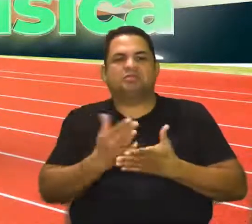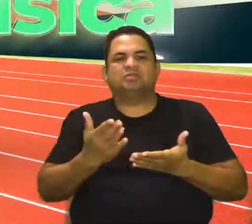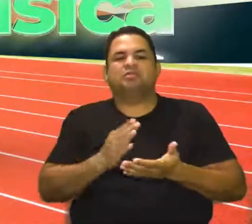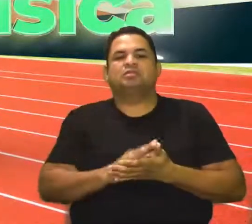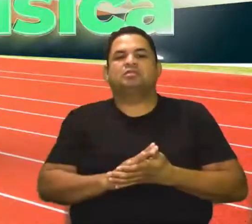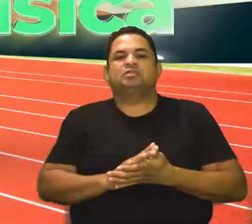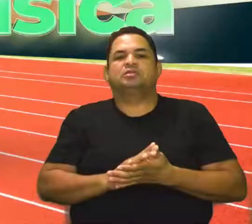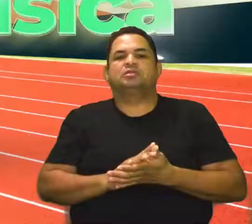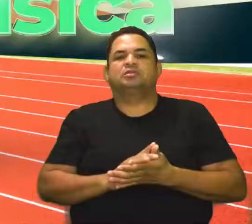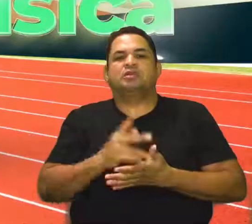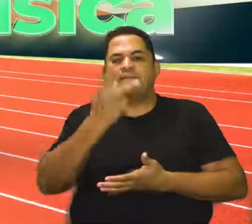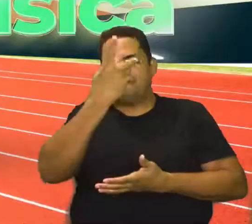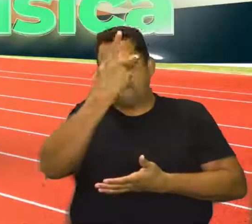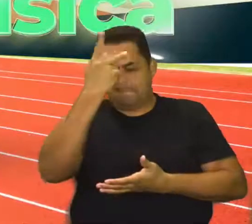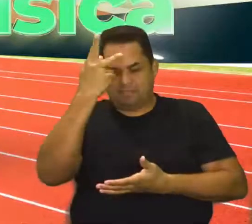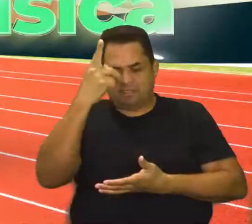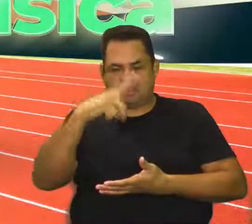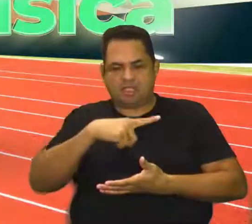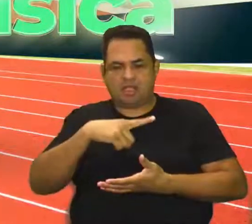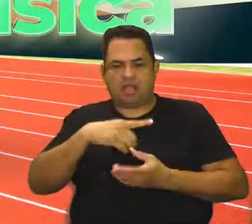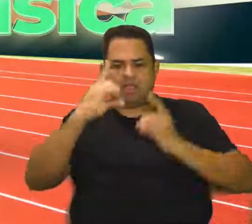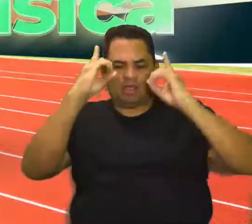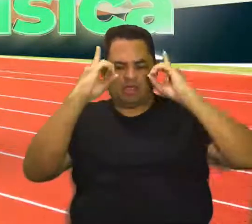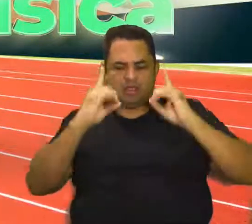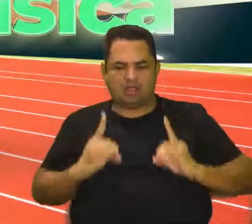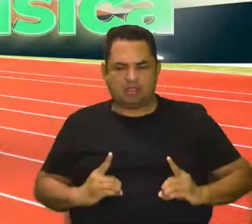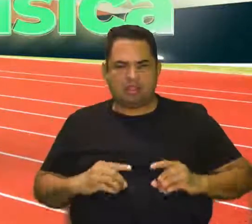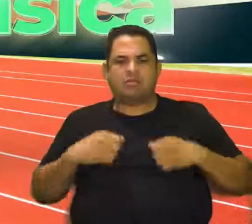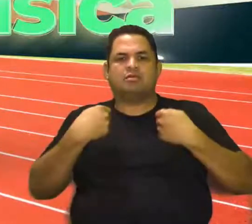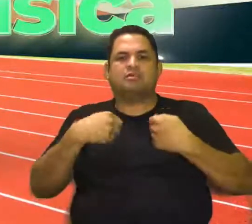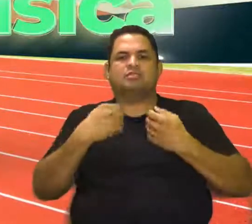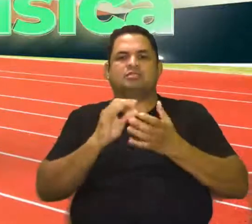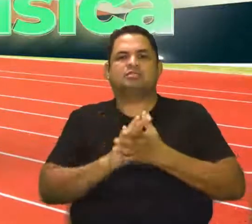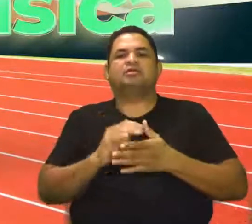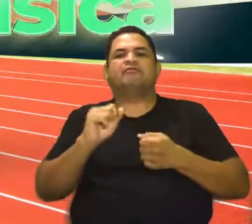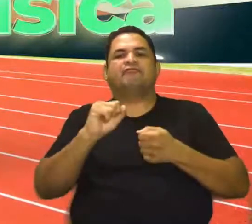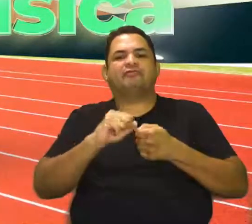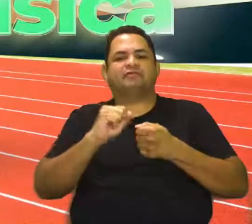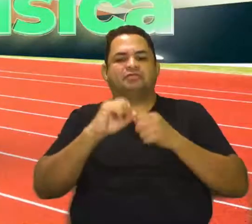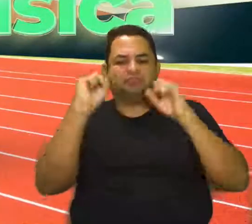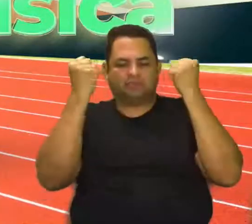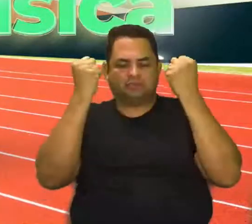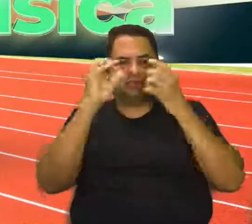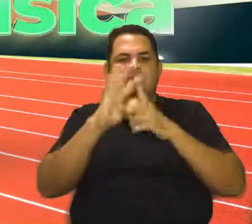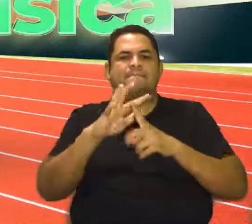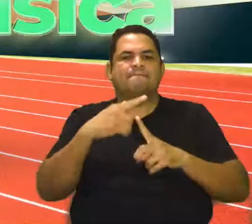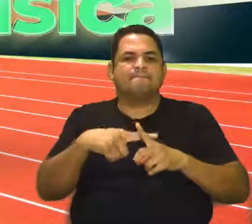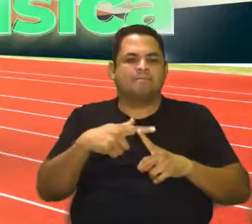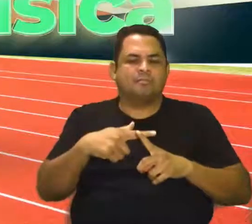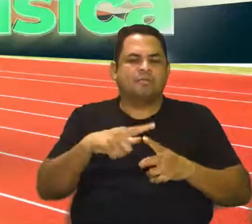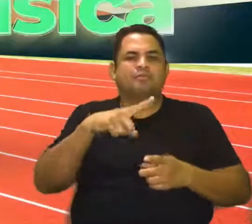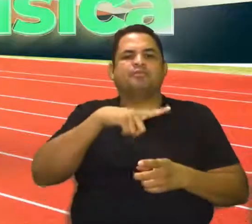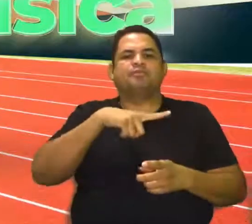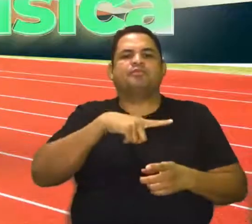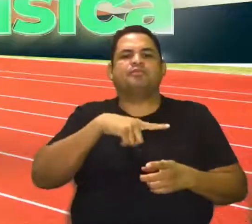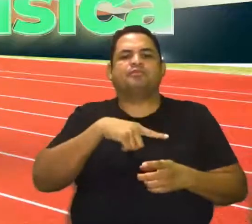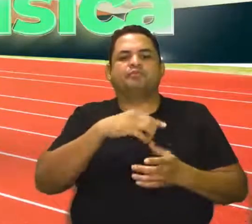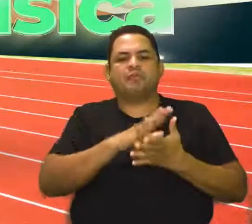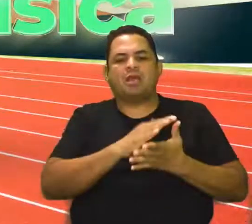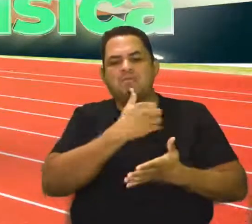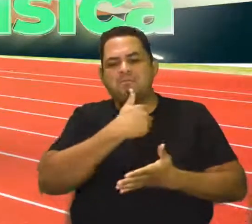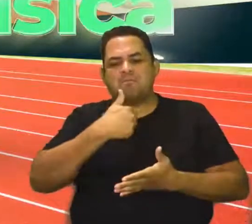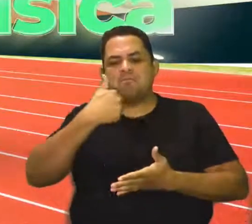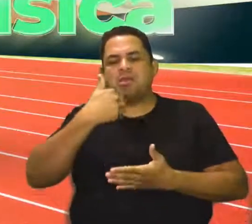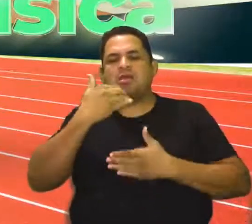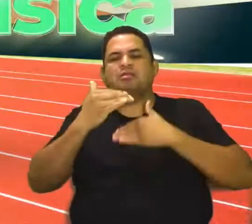ênfase que a pessoa com deficiência pode e deve fazer atividade física, porque ele também vai ter muitos